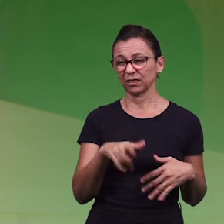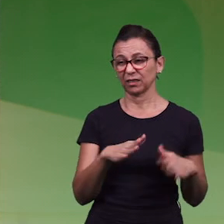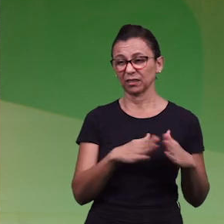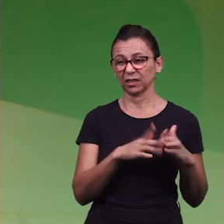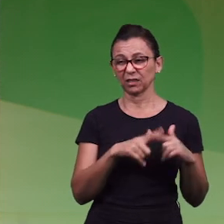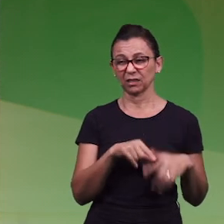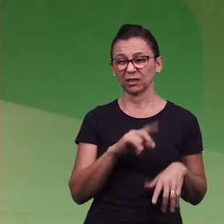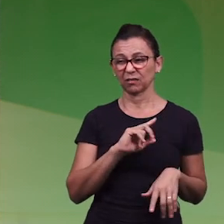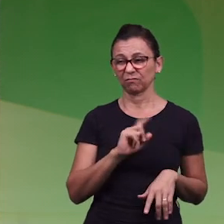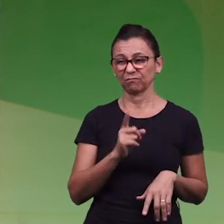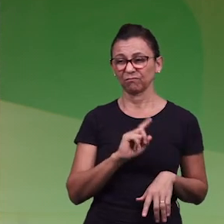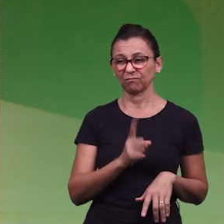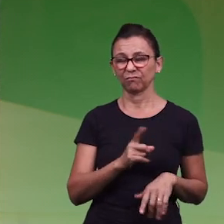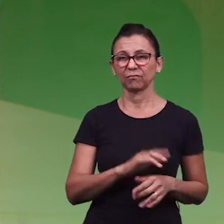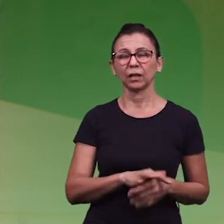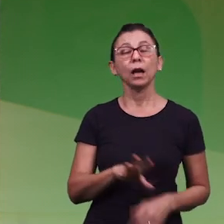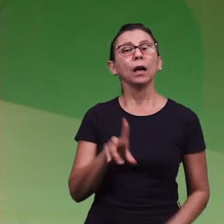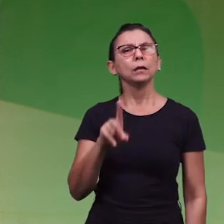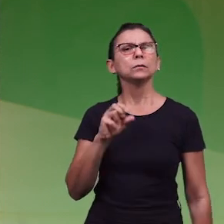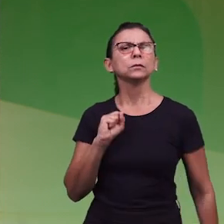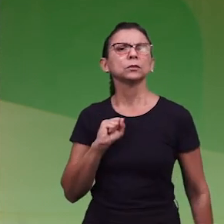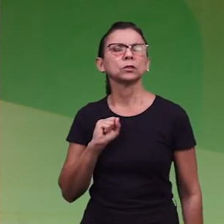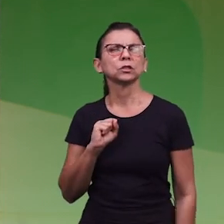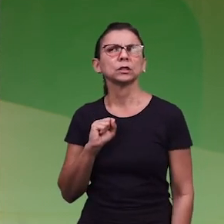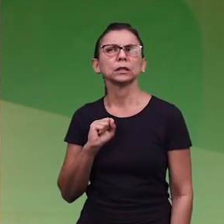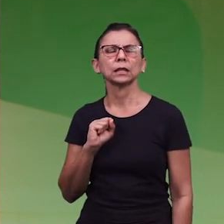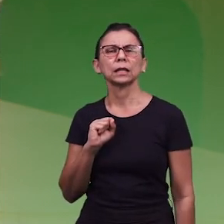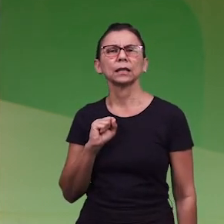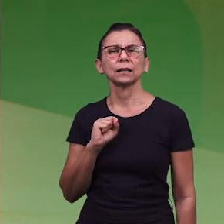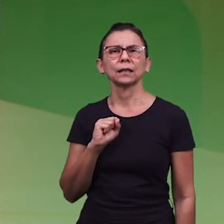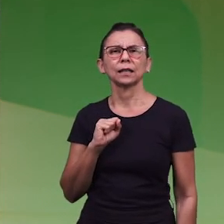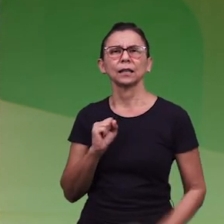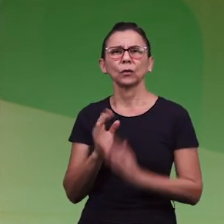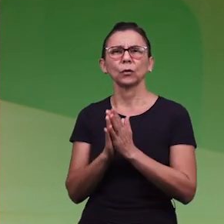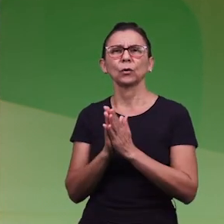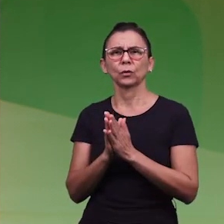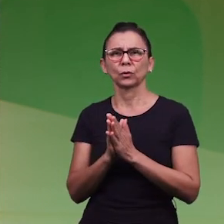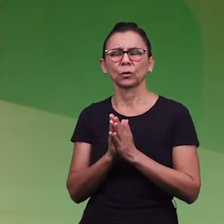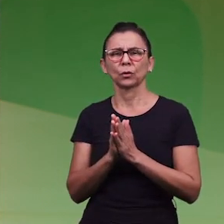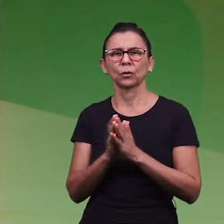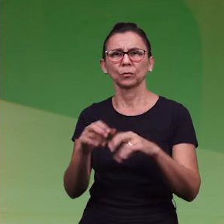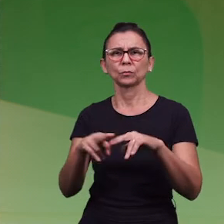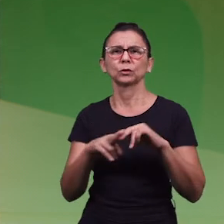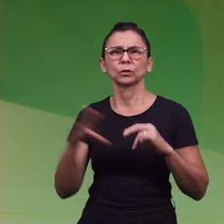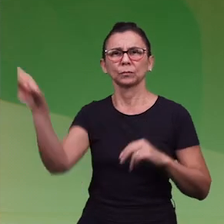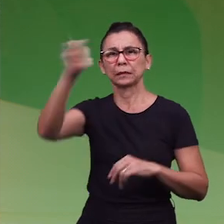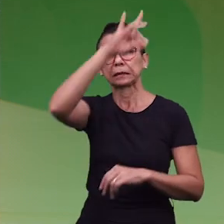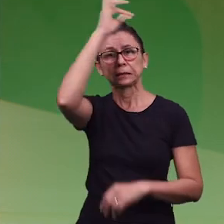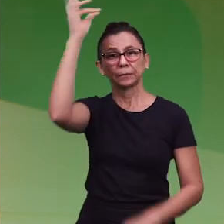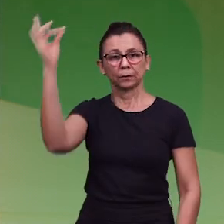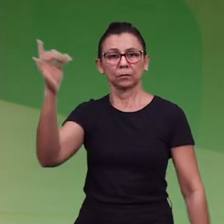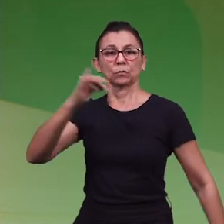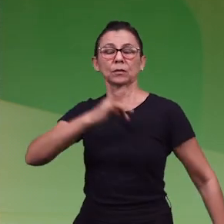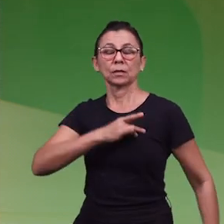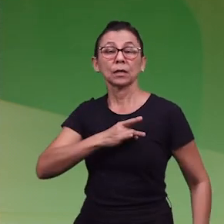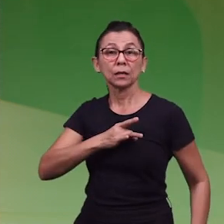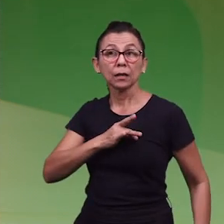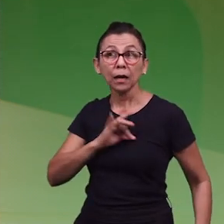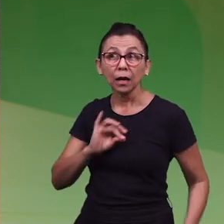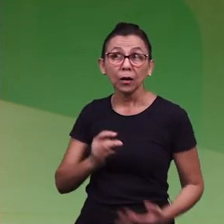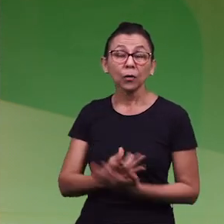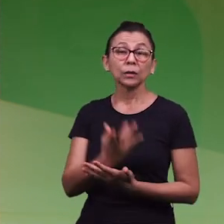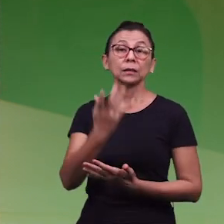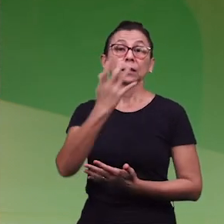ela buscou a experiência do batismo com o Espírito Santo. E quando ela foi batizada com o Espírito Santo moldou a vida daquela